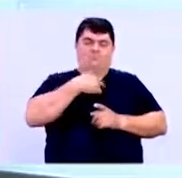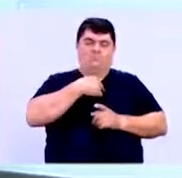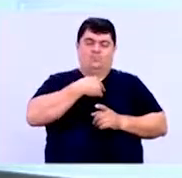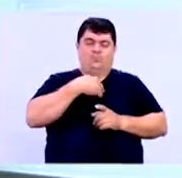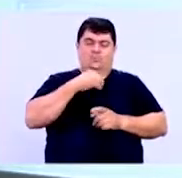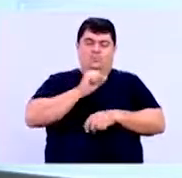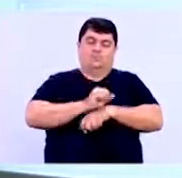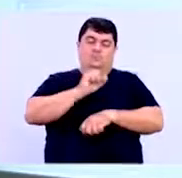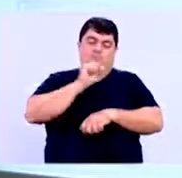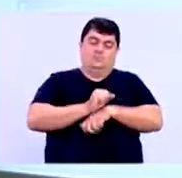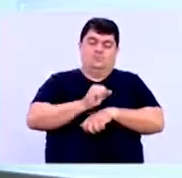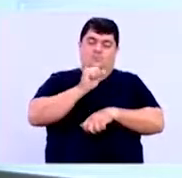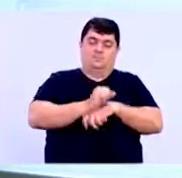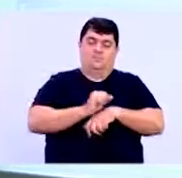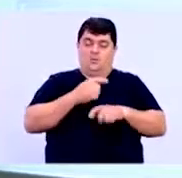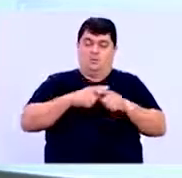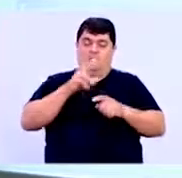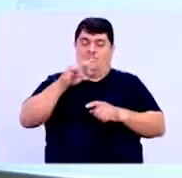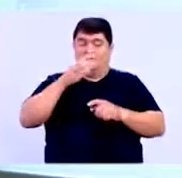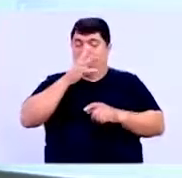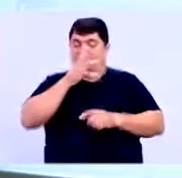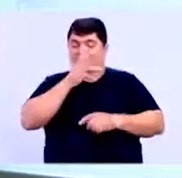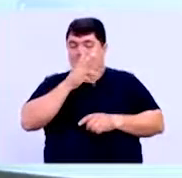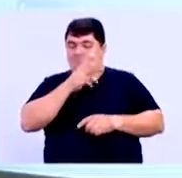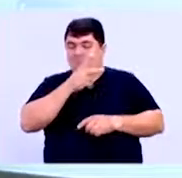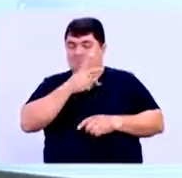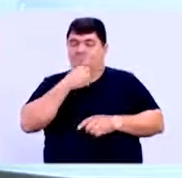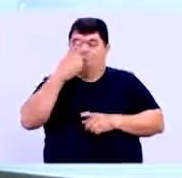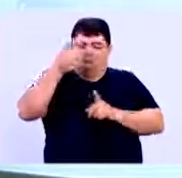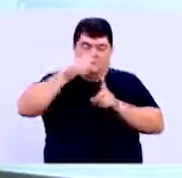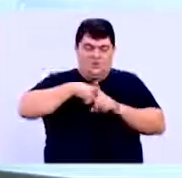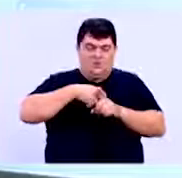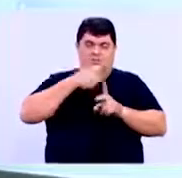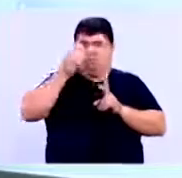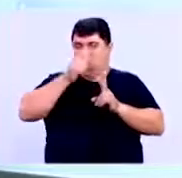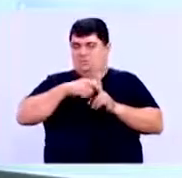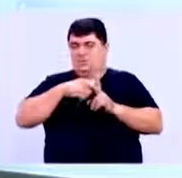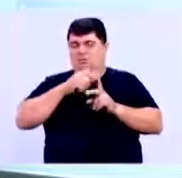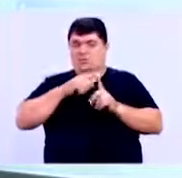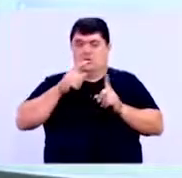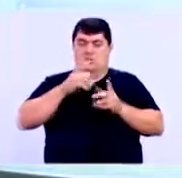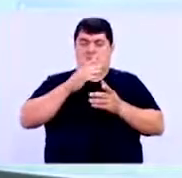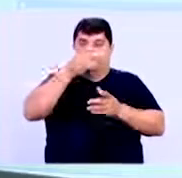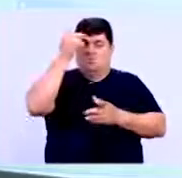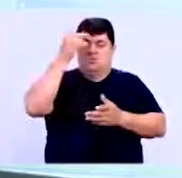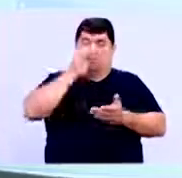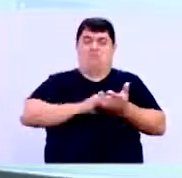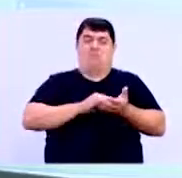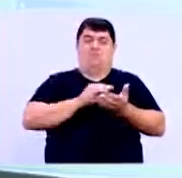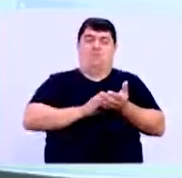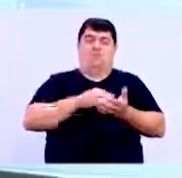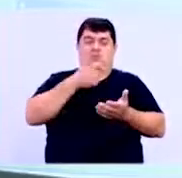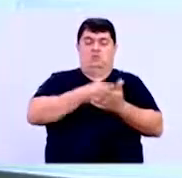ele. Esses 700 é uma previsão de recebimento. Vai que o cliente não paga. Vendi para a Denise